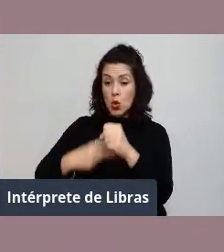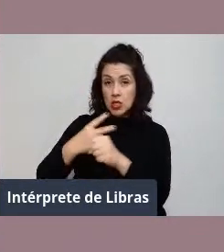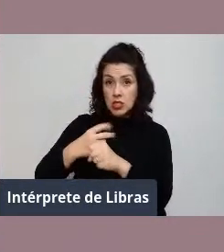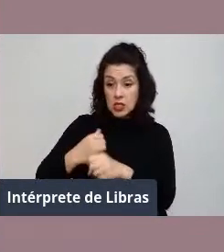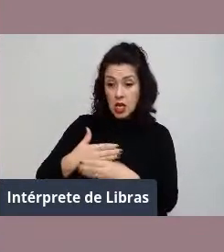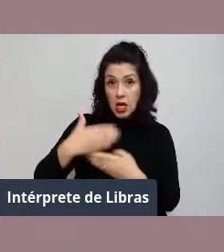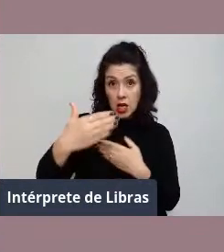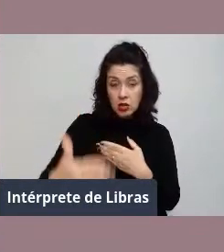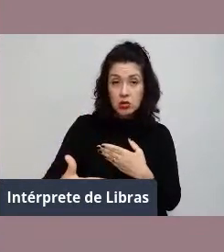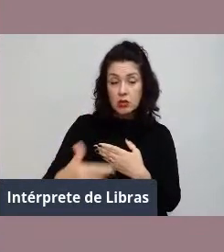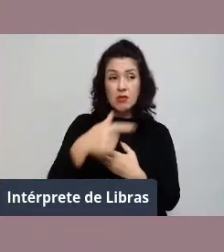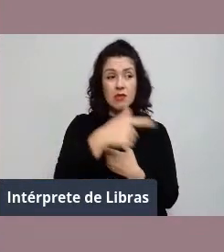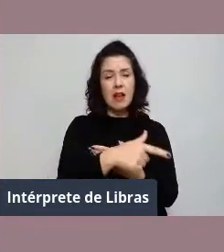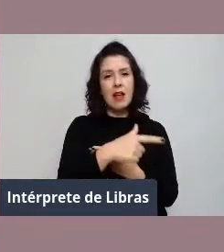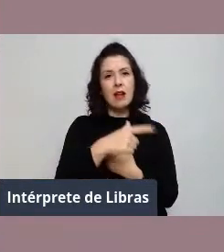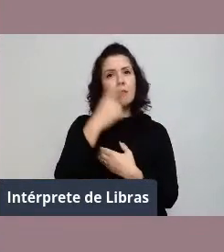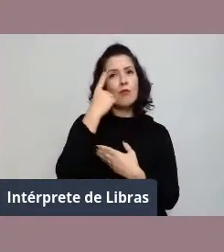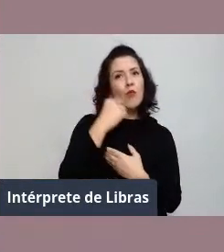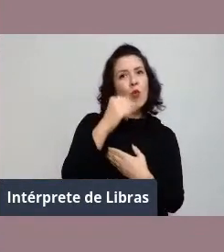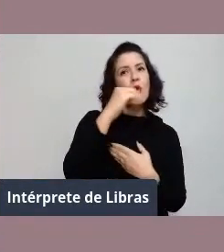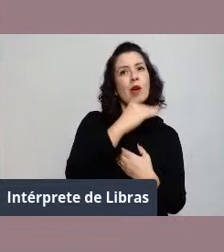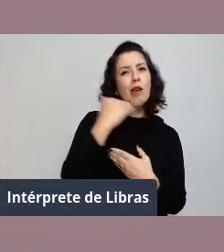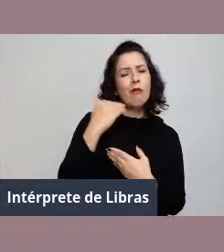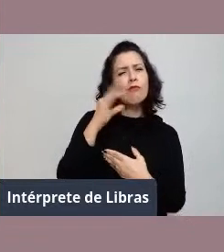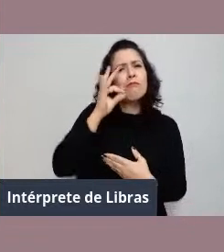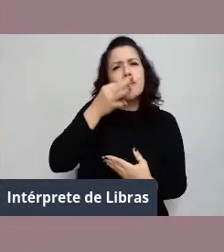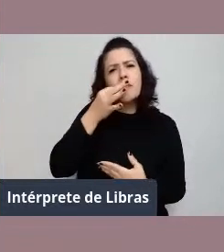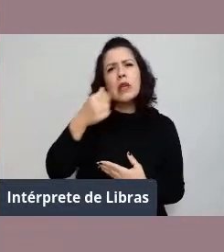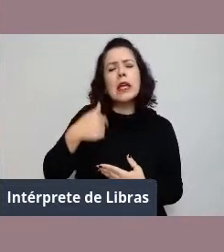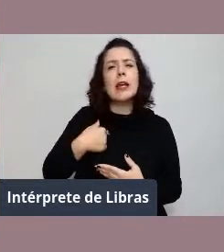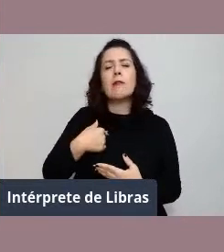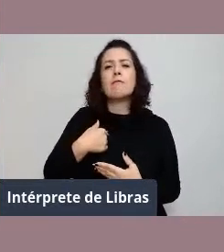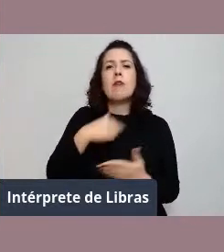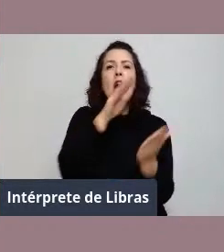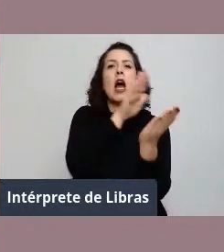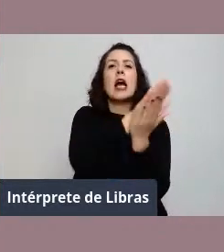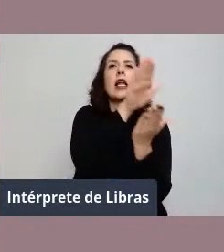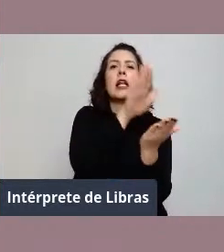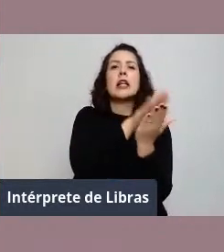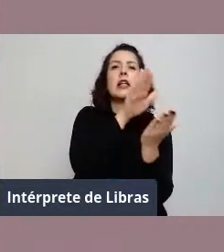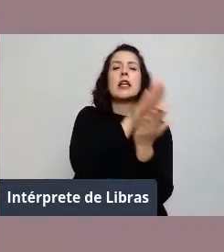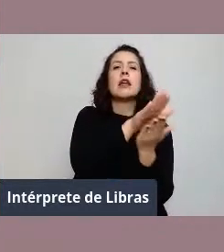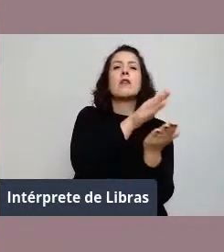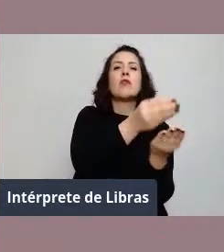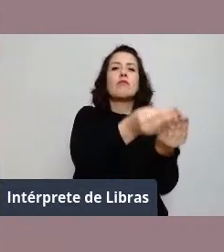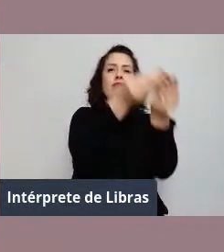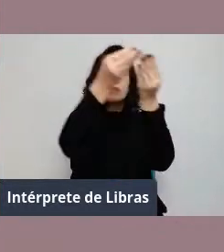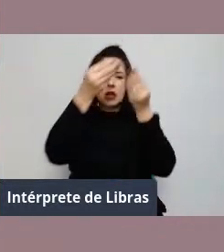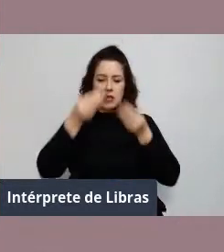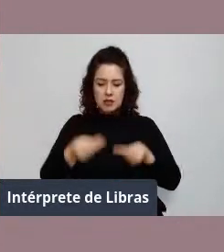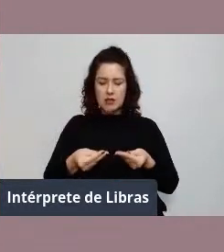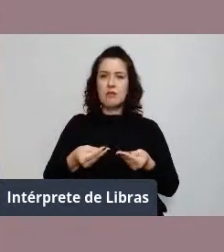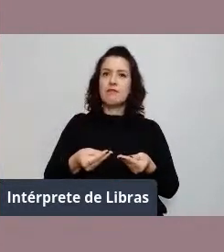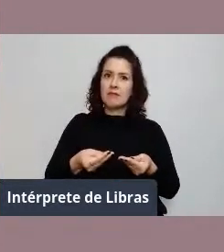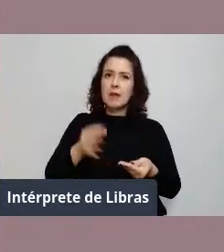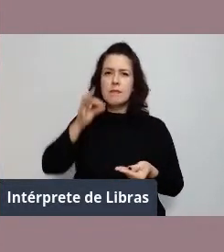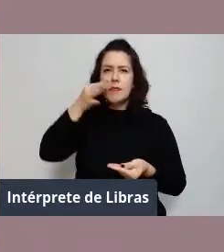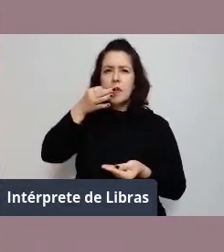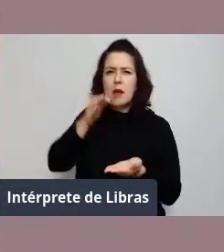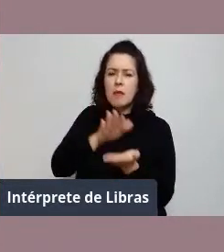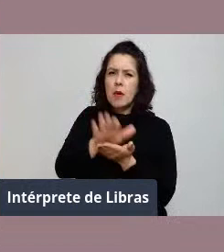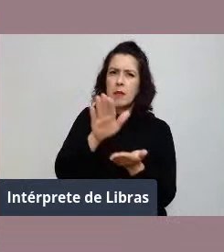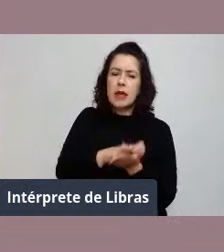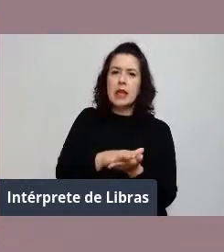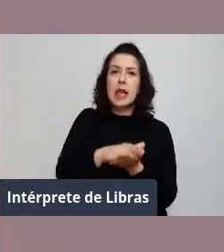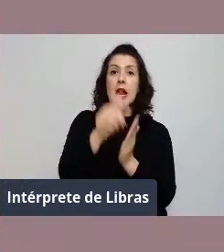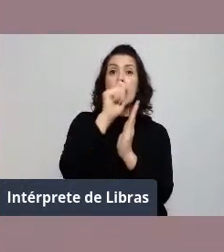dias após sua morte, me chegou um dos primeiros exemplares do livro recém-publicado, no qual ela tinha feito uma